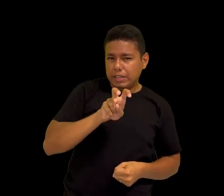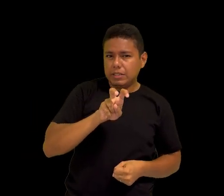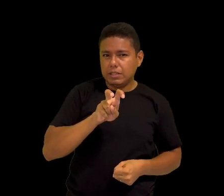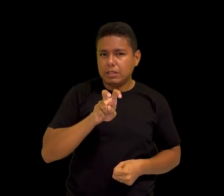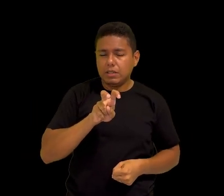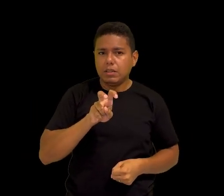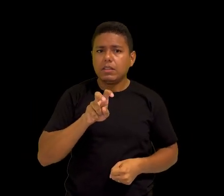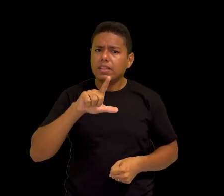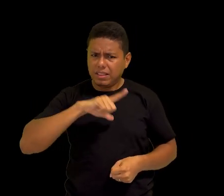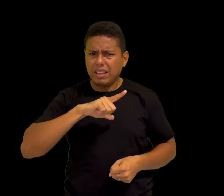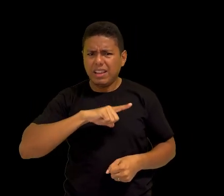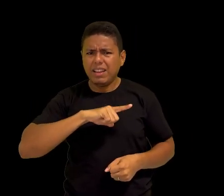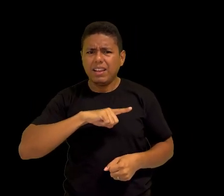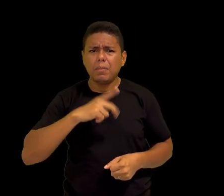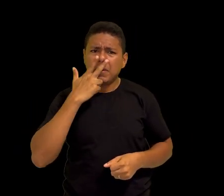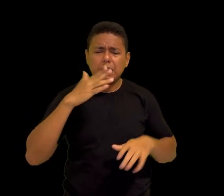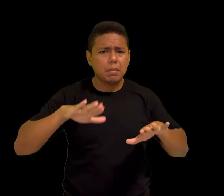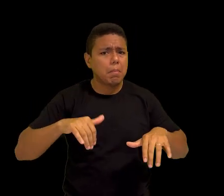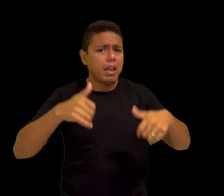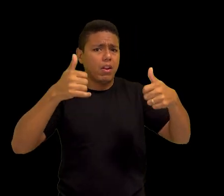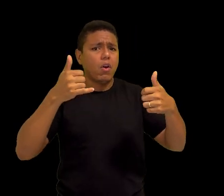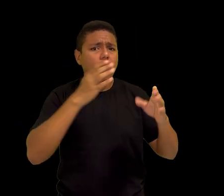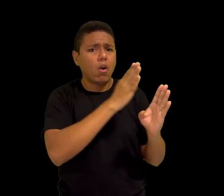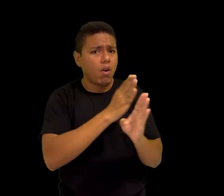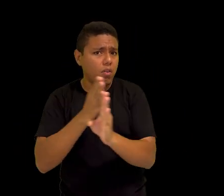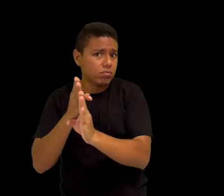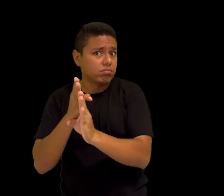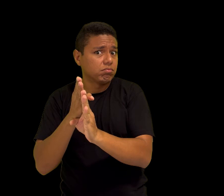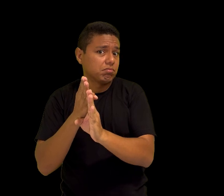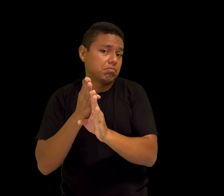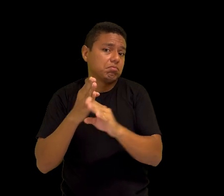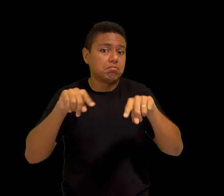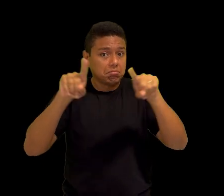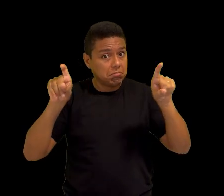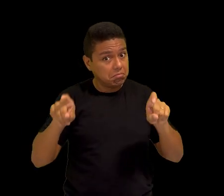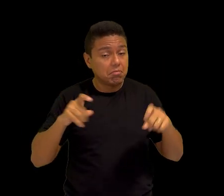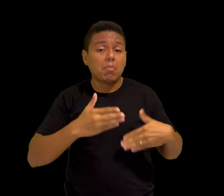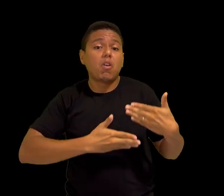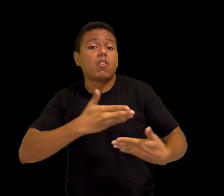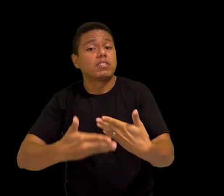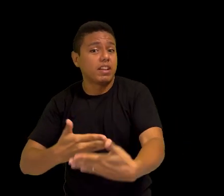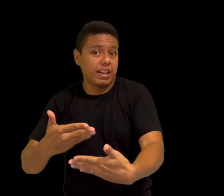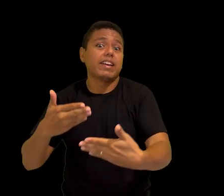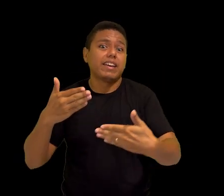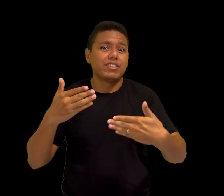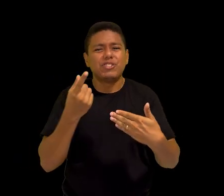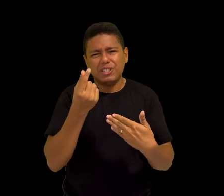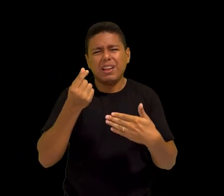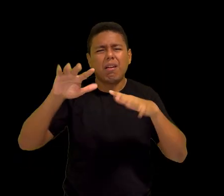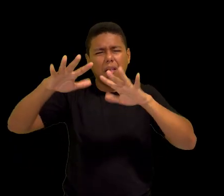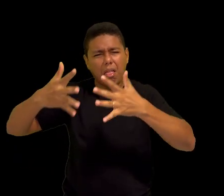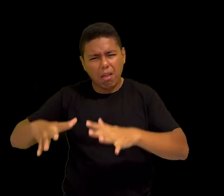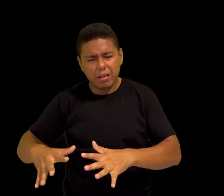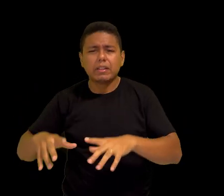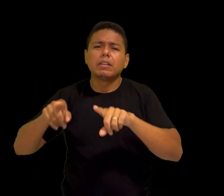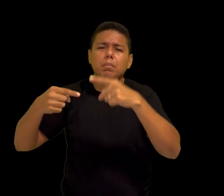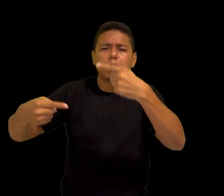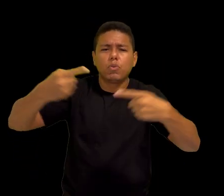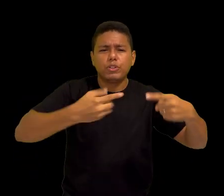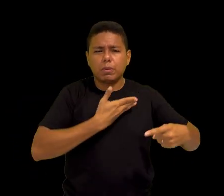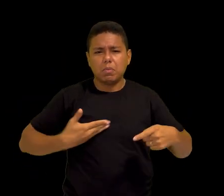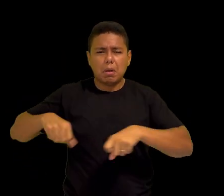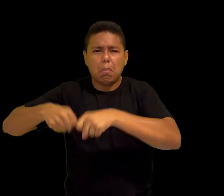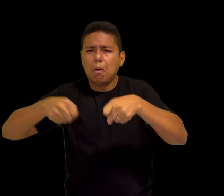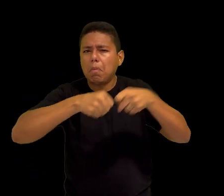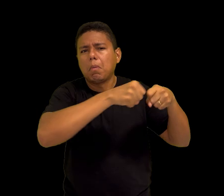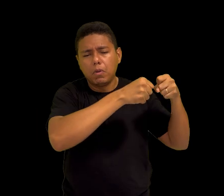e não em 2019, a situação seria melhor? Né? E aí, com esse processo, né, de recessão econômica, né, e